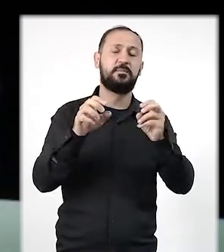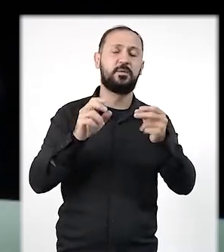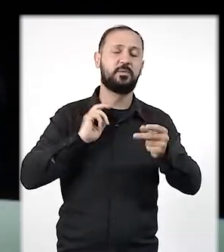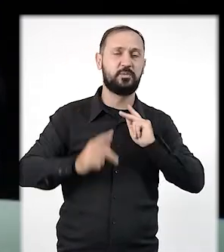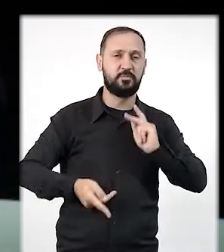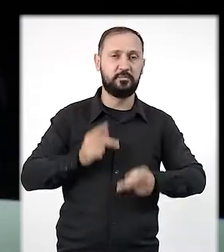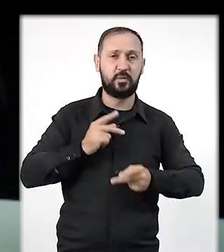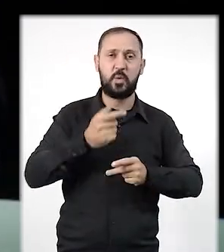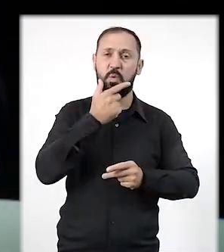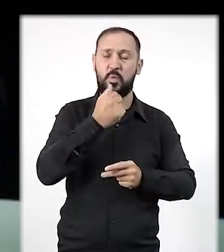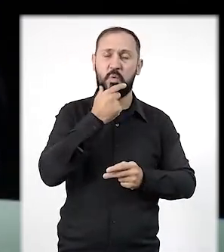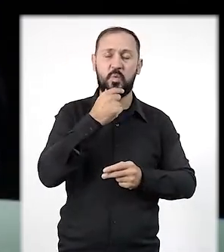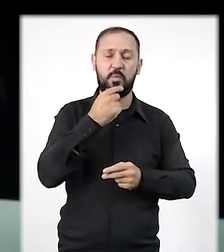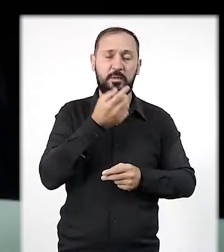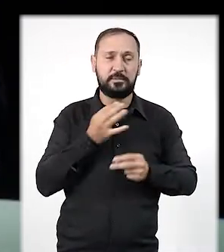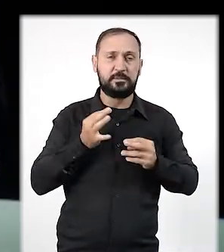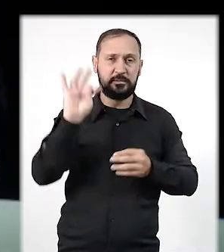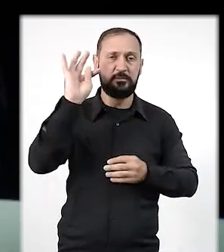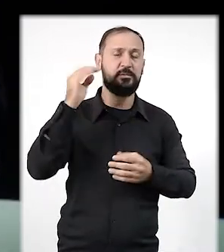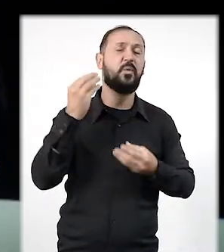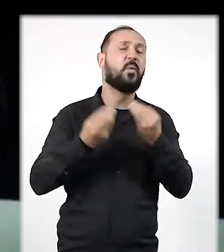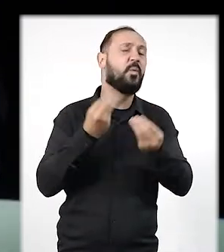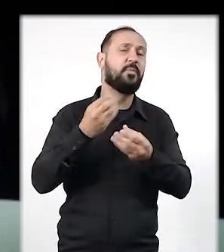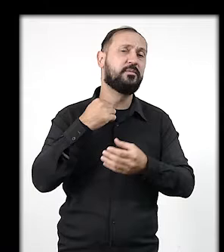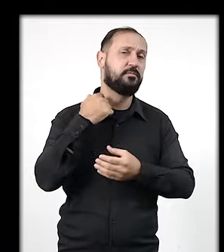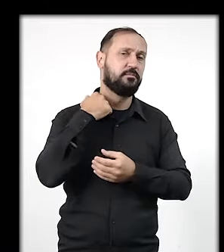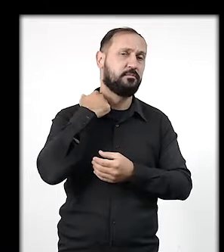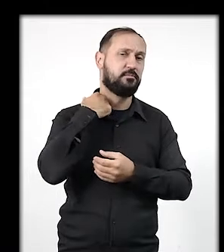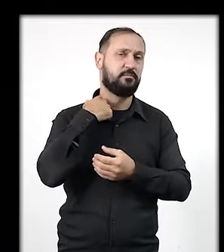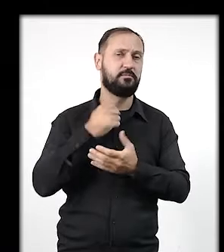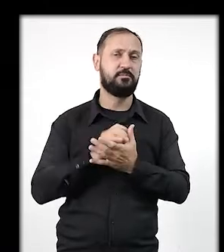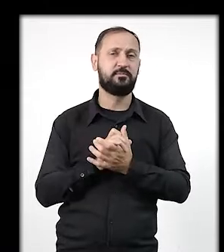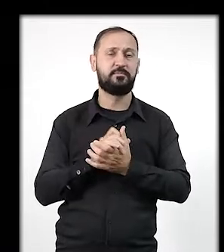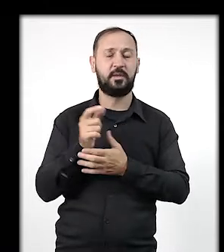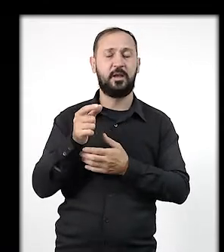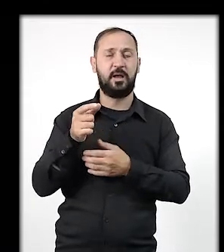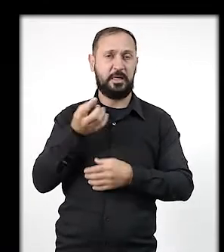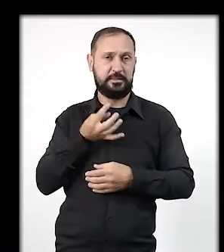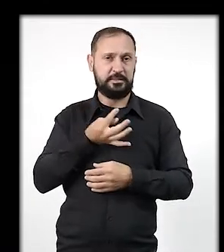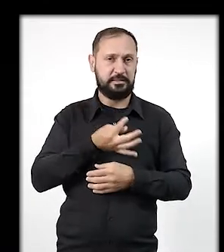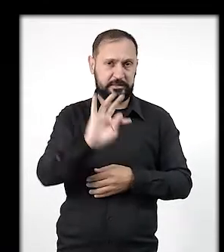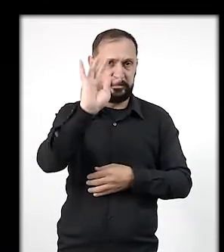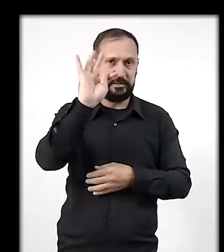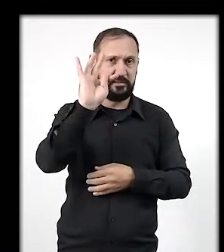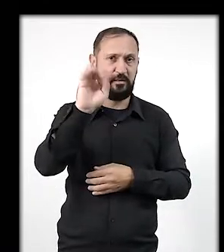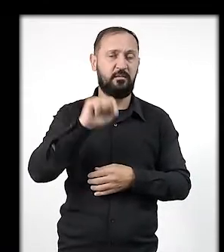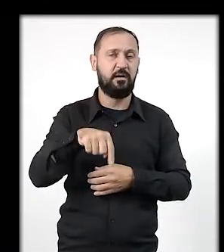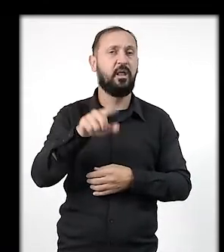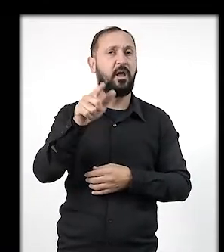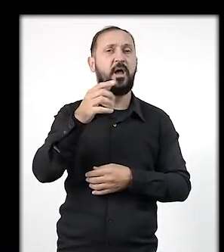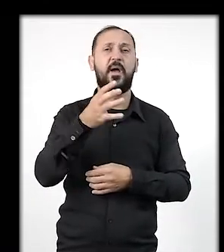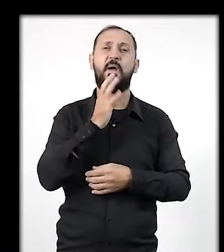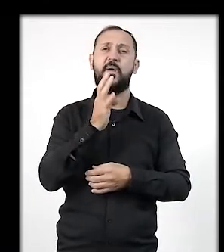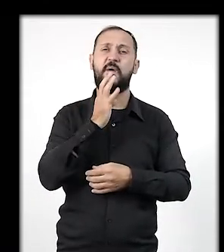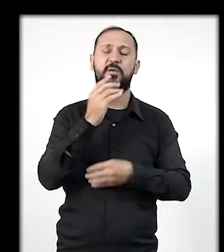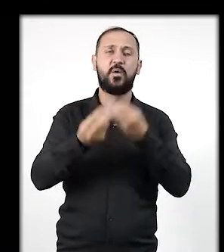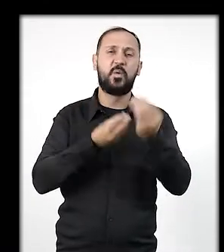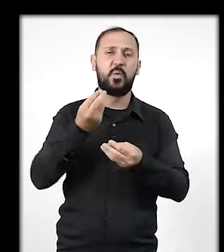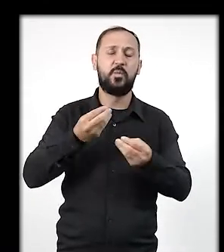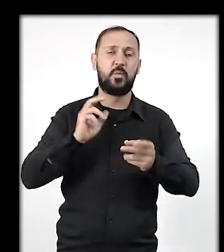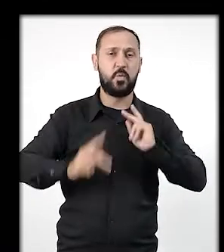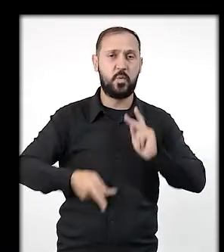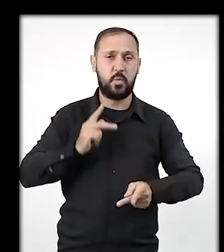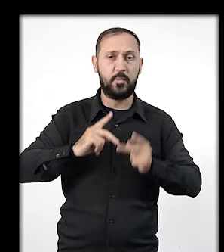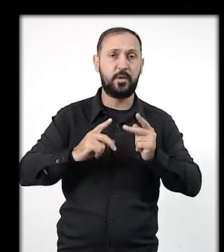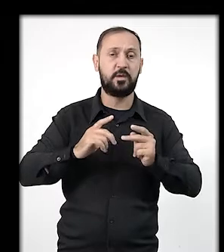poder dizer se uma pessoa tem um comportamento pró-meio ambiente ou não? A testosterona, ela já é reconhecida como